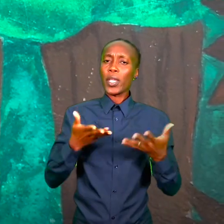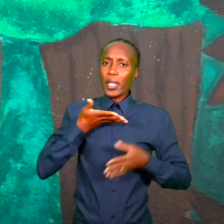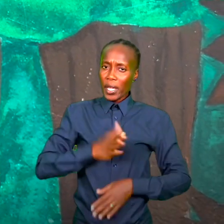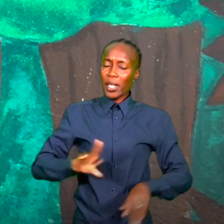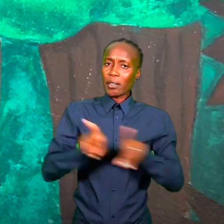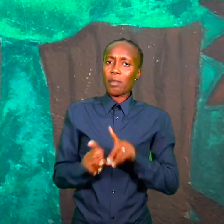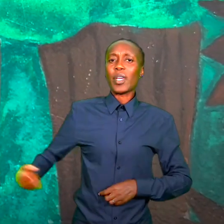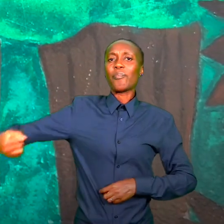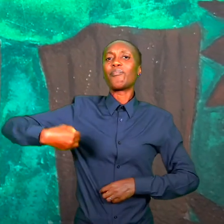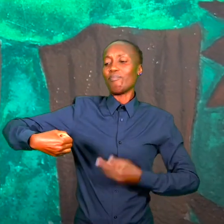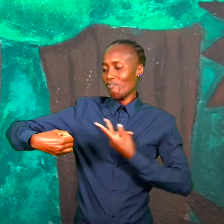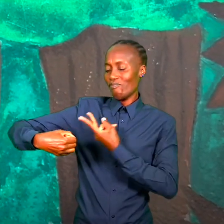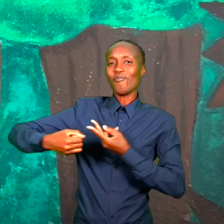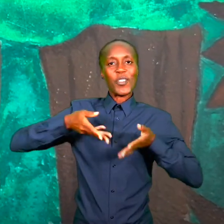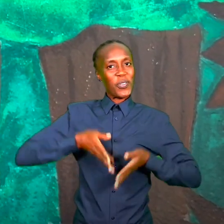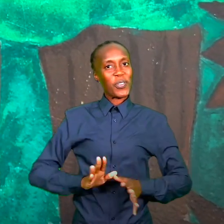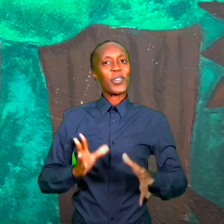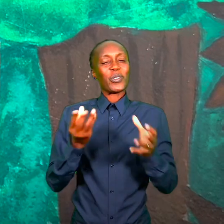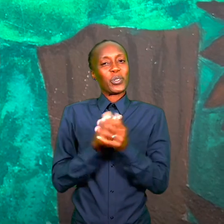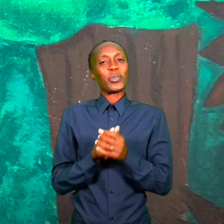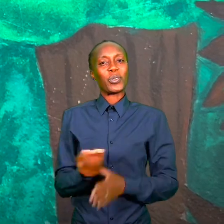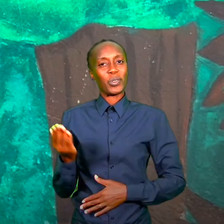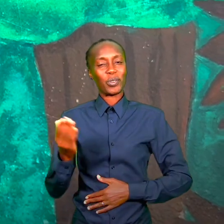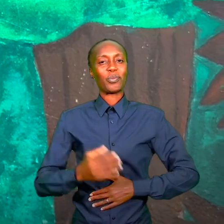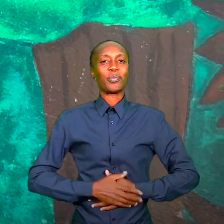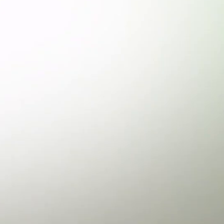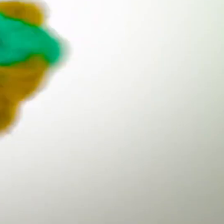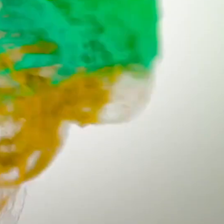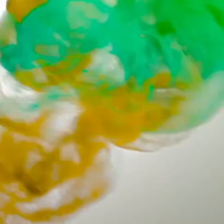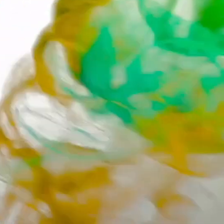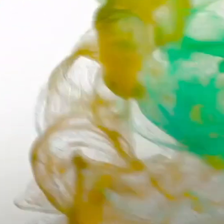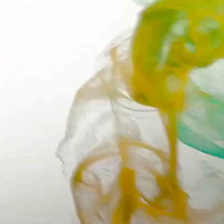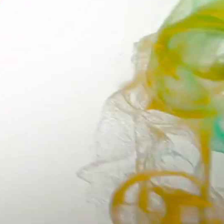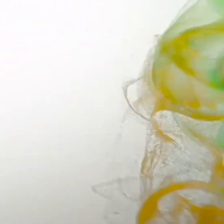anseiam ter e construir as suas famílias ou os seus lares.